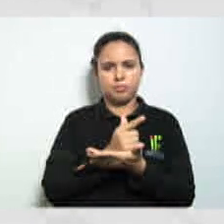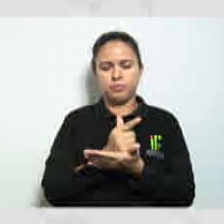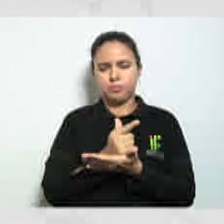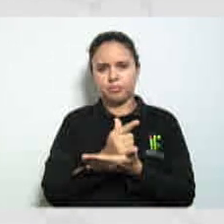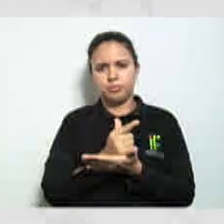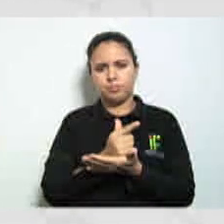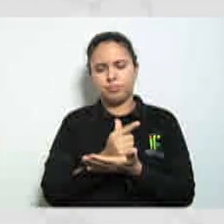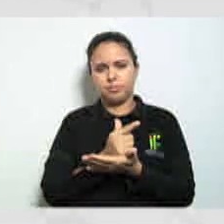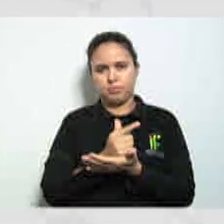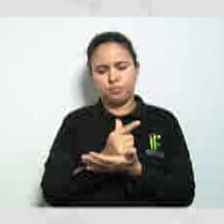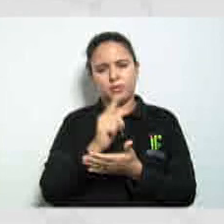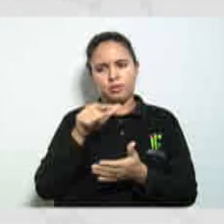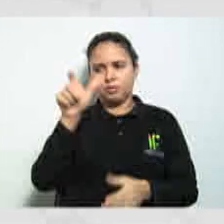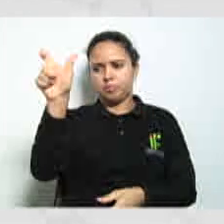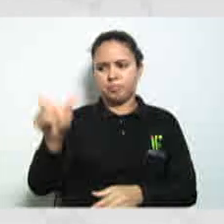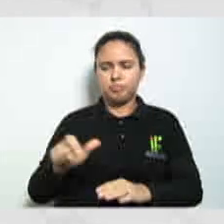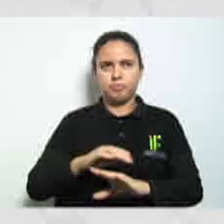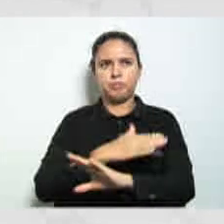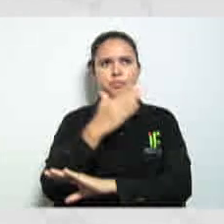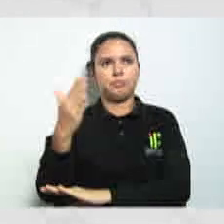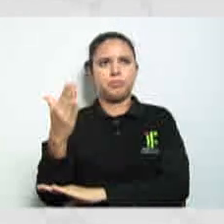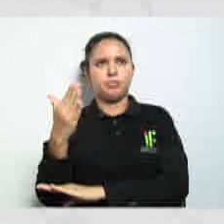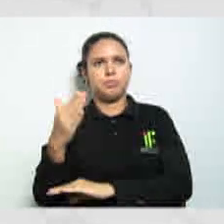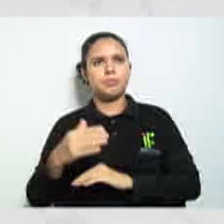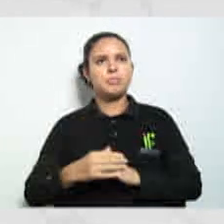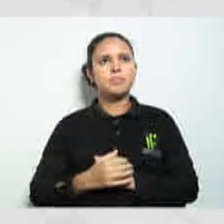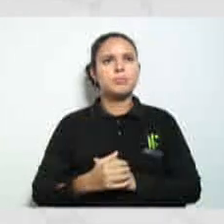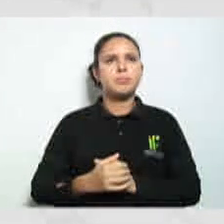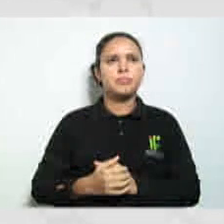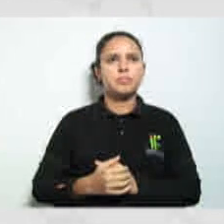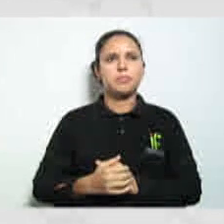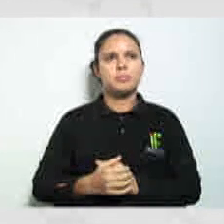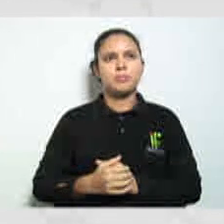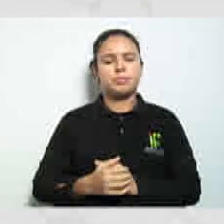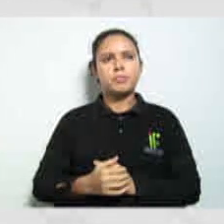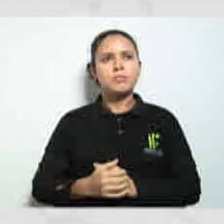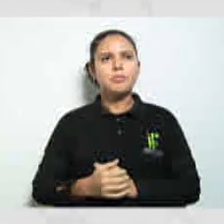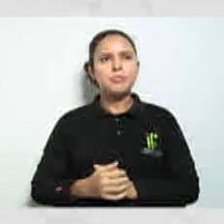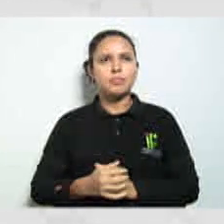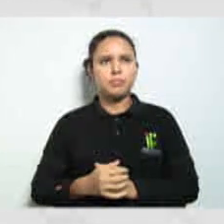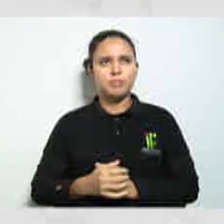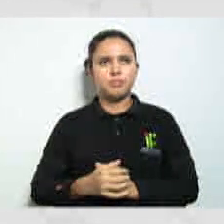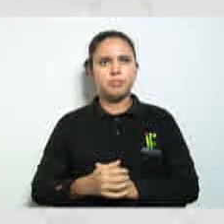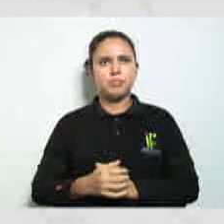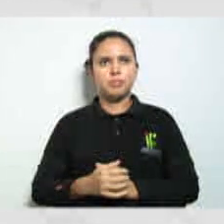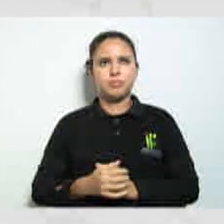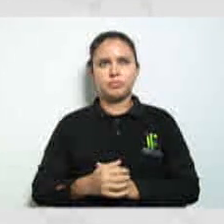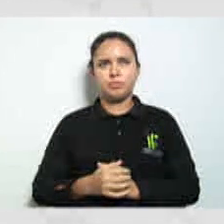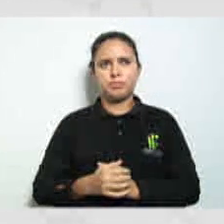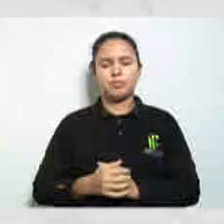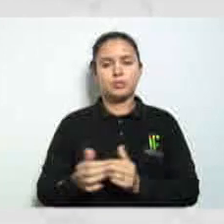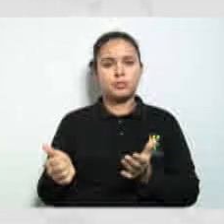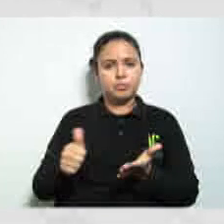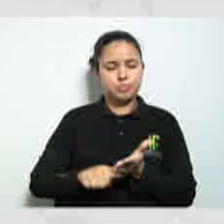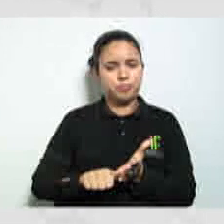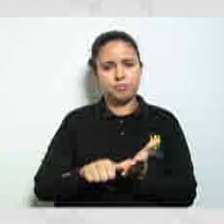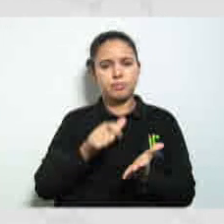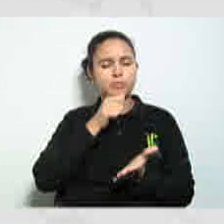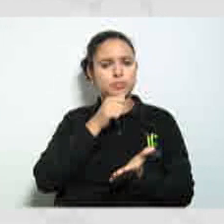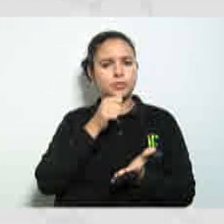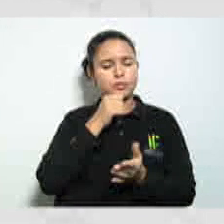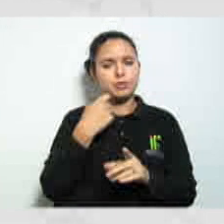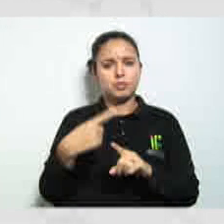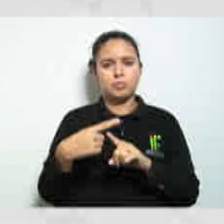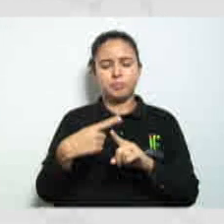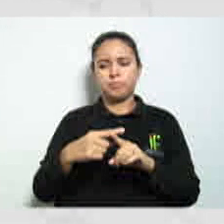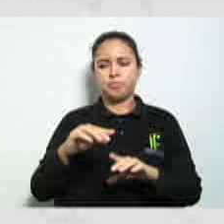Comprei de terceiros. Então aqui está errado o débito. Então operações com cooperados, não. É operação